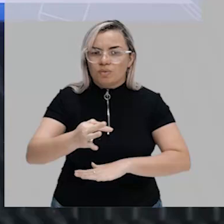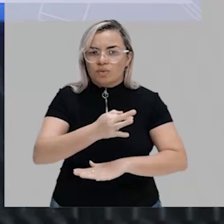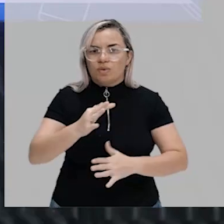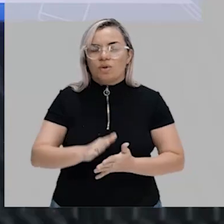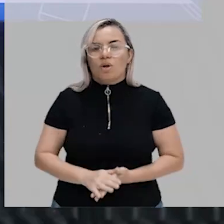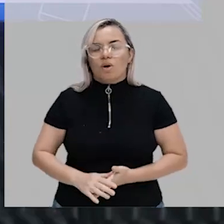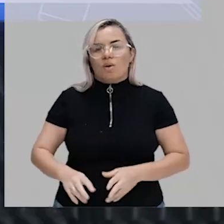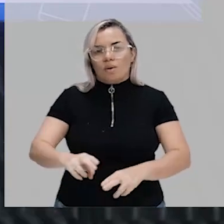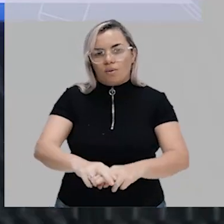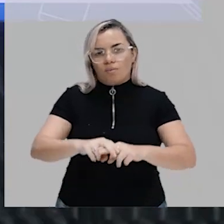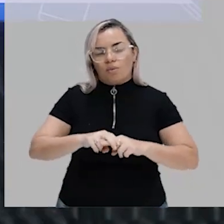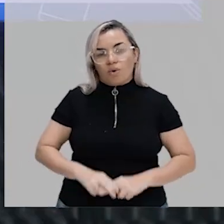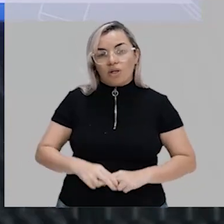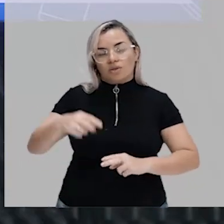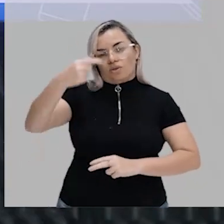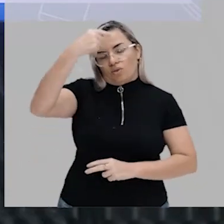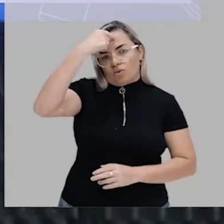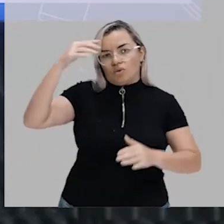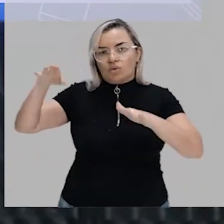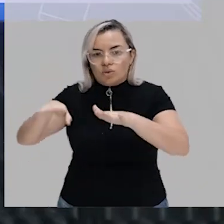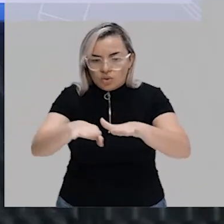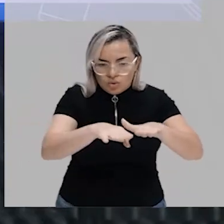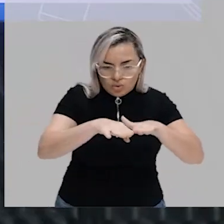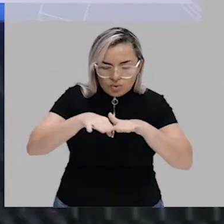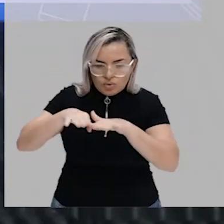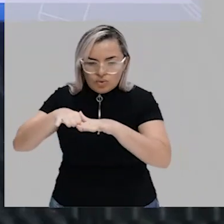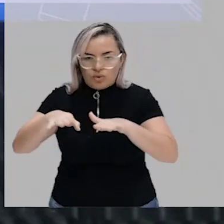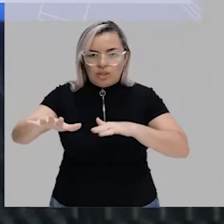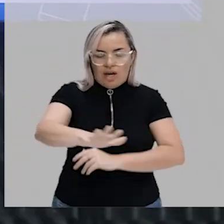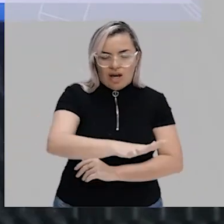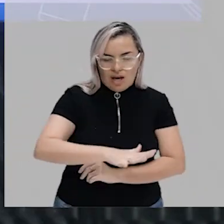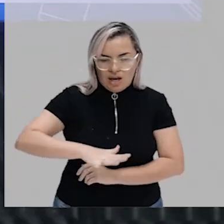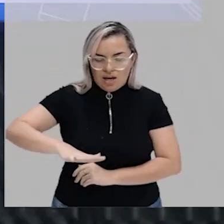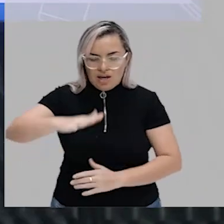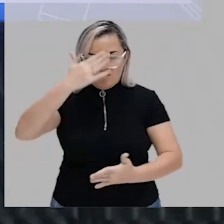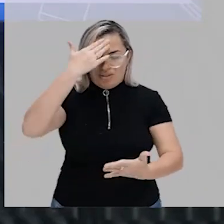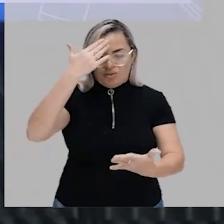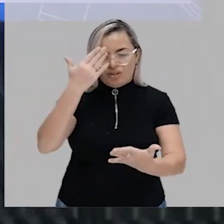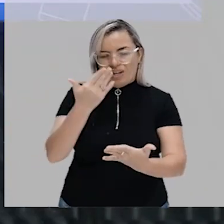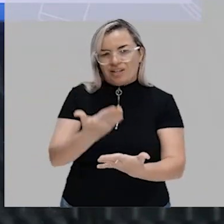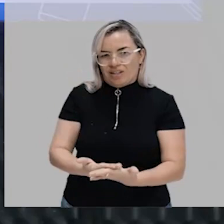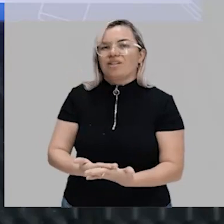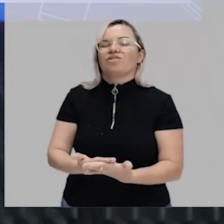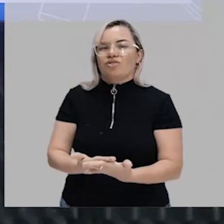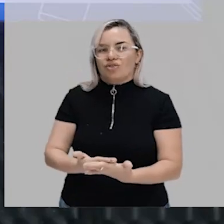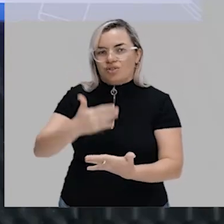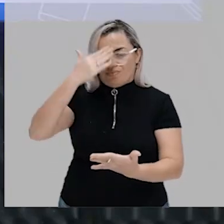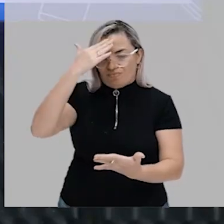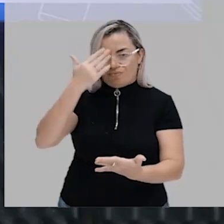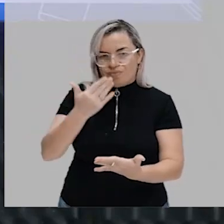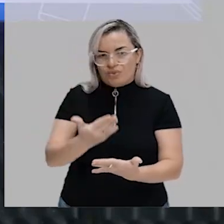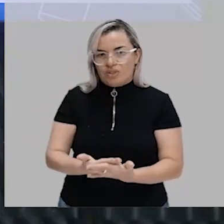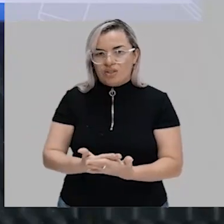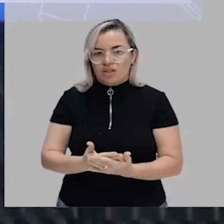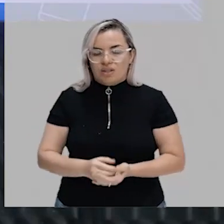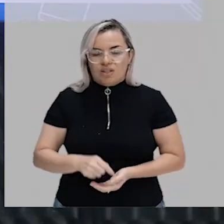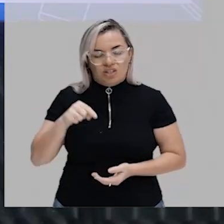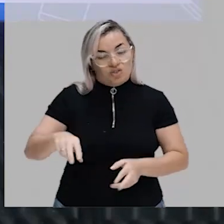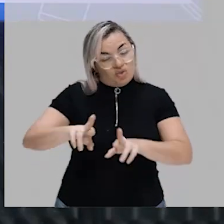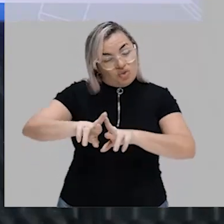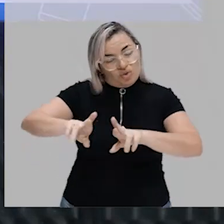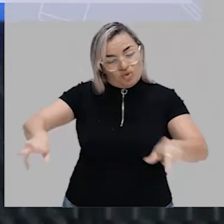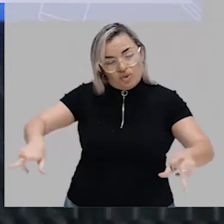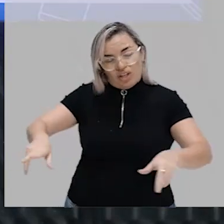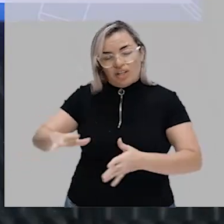senso comum está mais no campo da crença do que propriamente da comprovação sobre